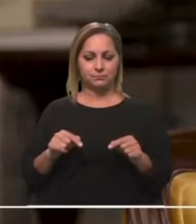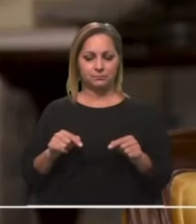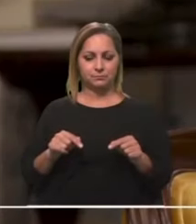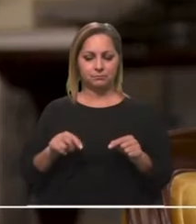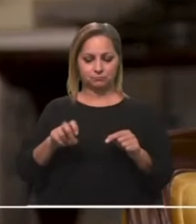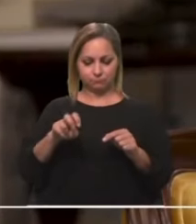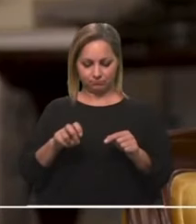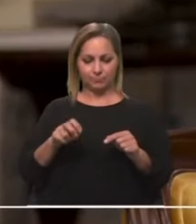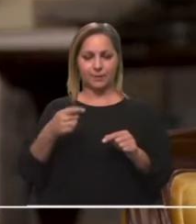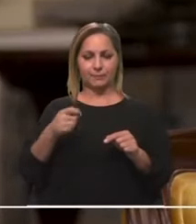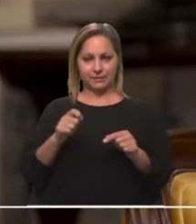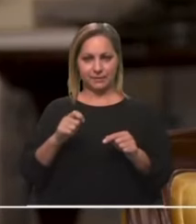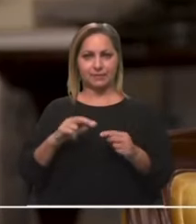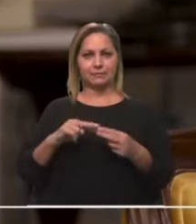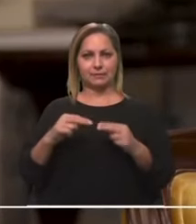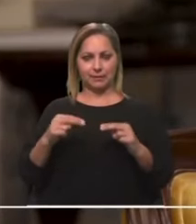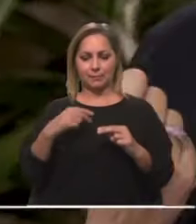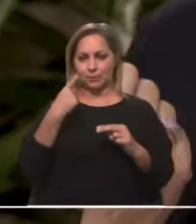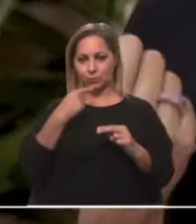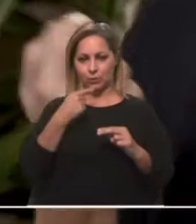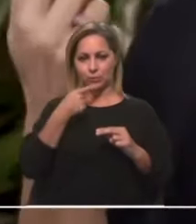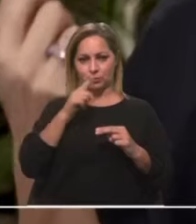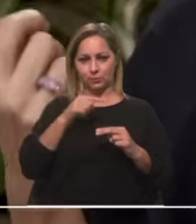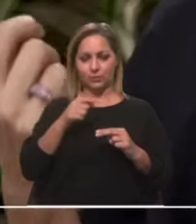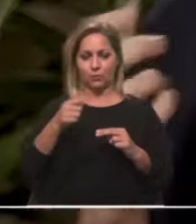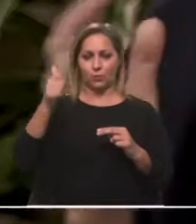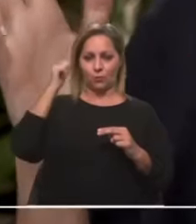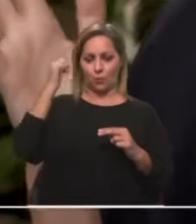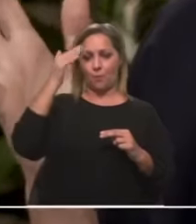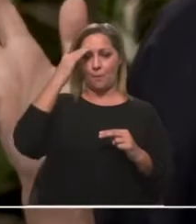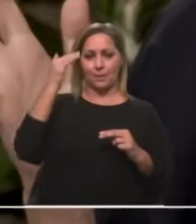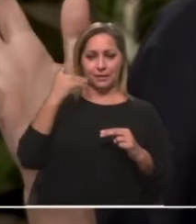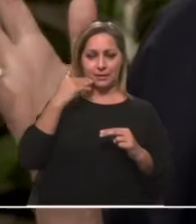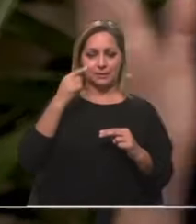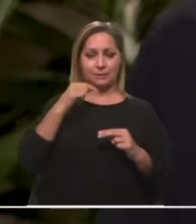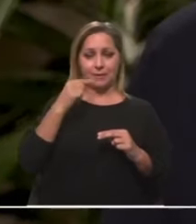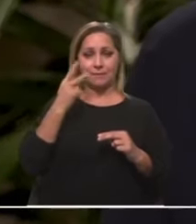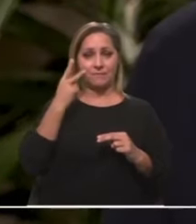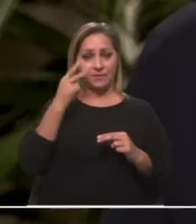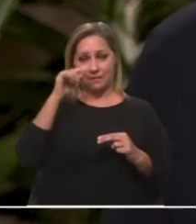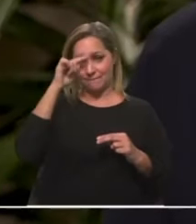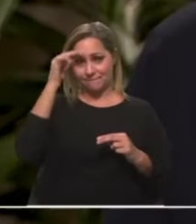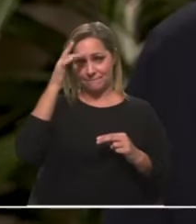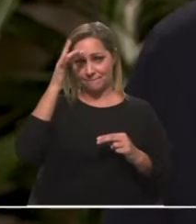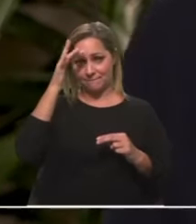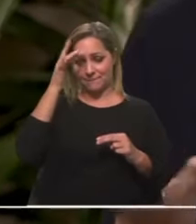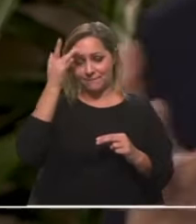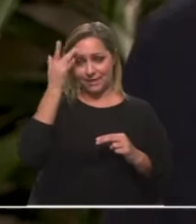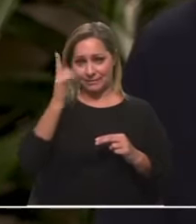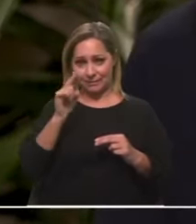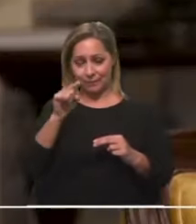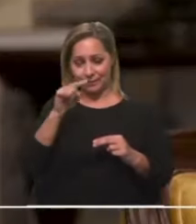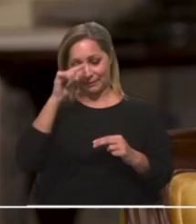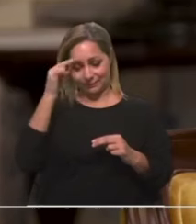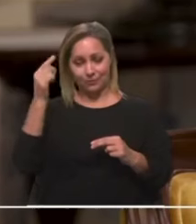de Presidente da Câmara de Oeiras, com o Marquês atrás de si, que também teve problemas, mas não foi uma com uma vida fácil, não é? O que o senhor